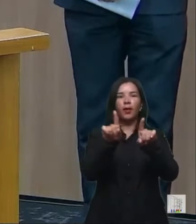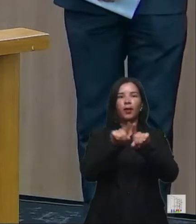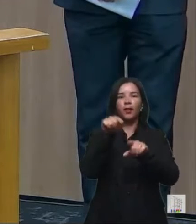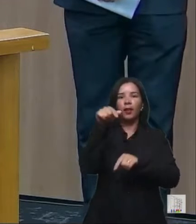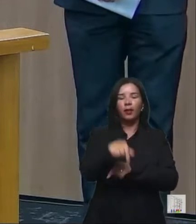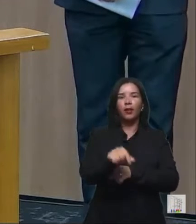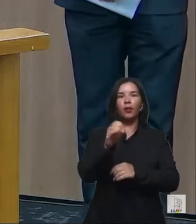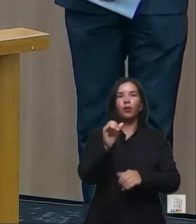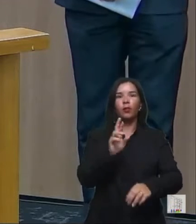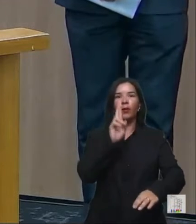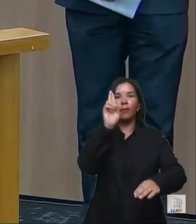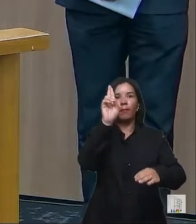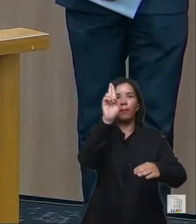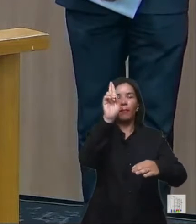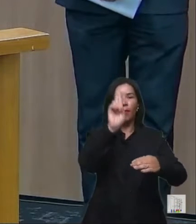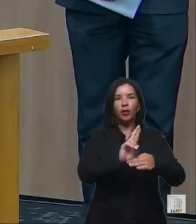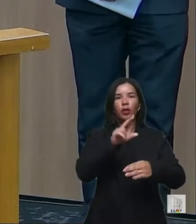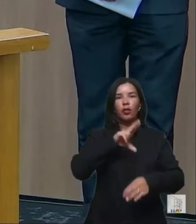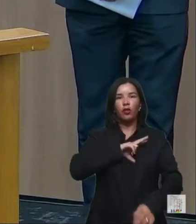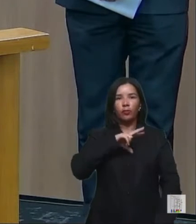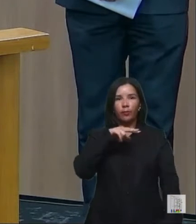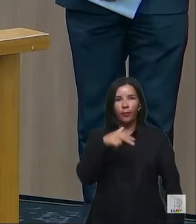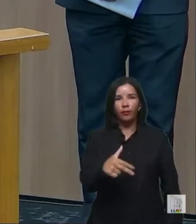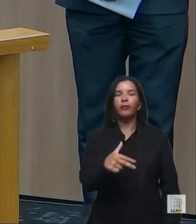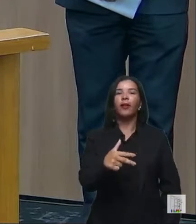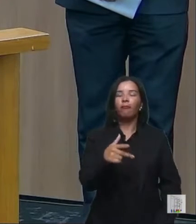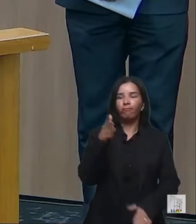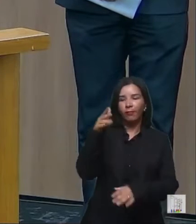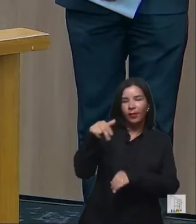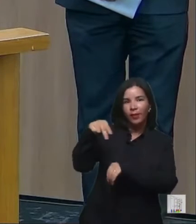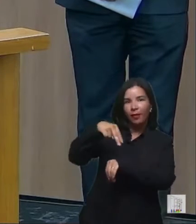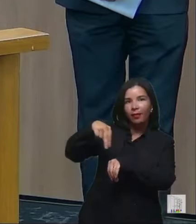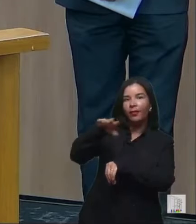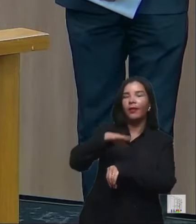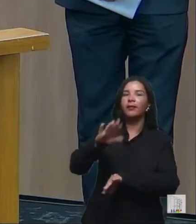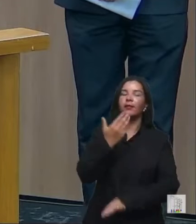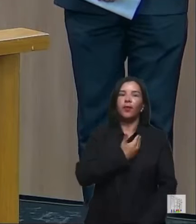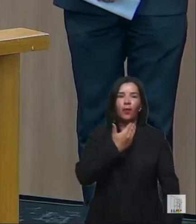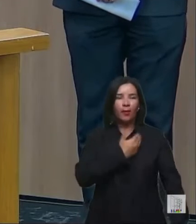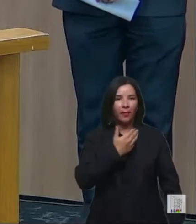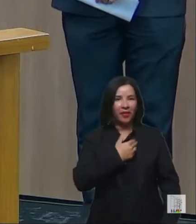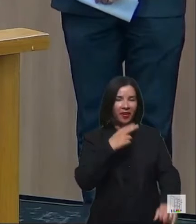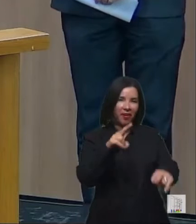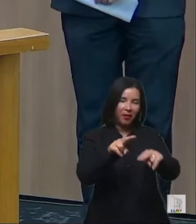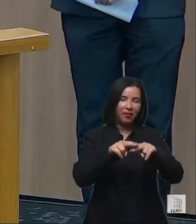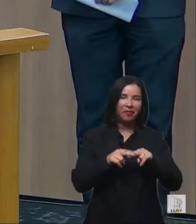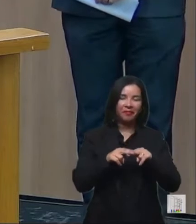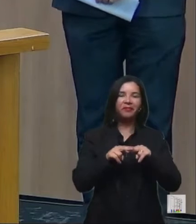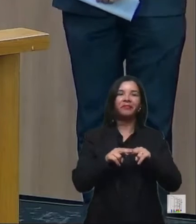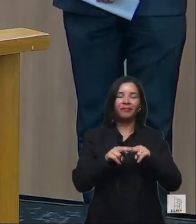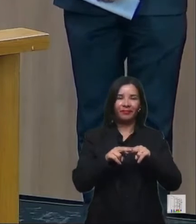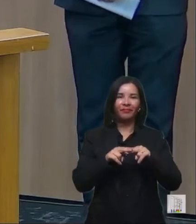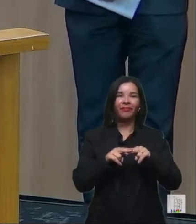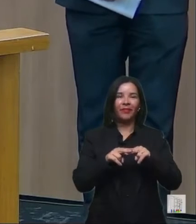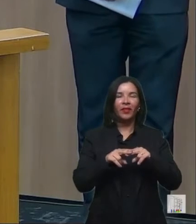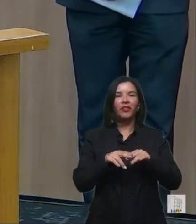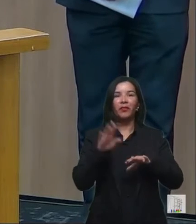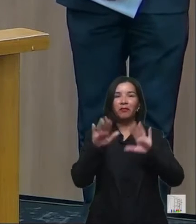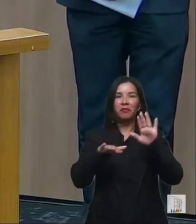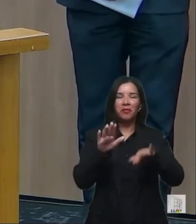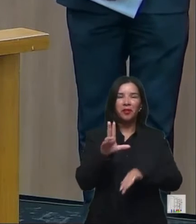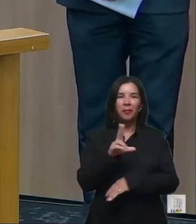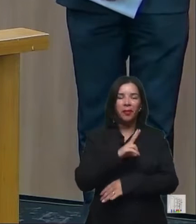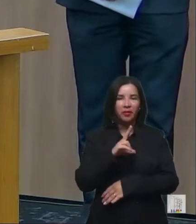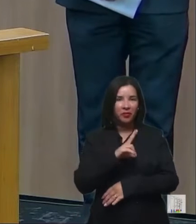o embaixador de Portugal, essa nação amiga, que por motivos enfim, que muito